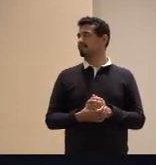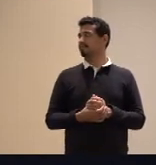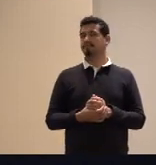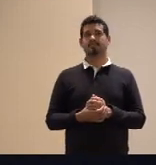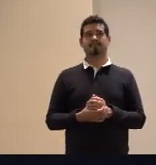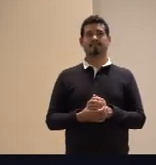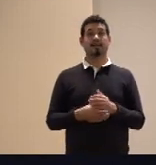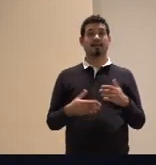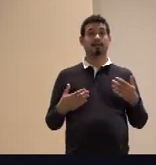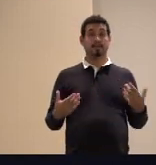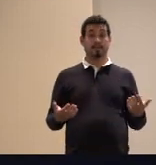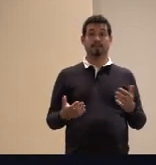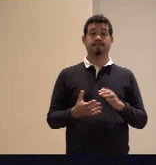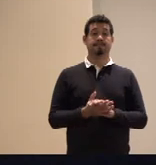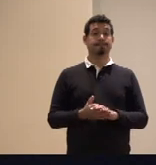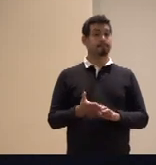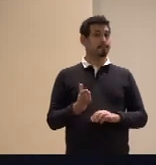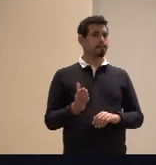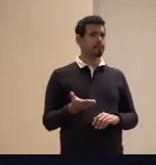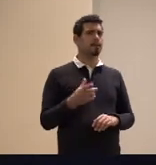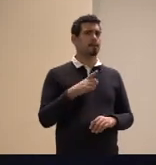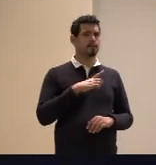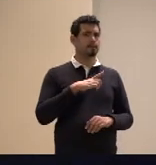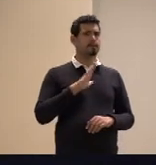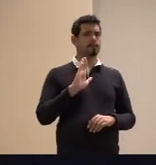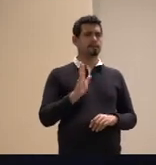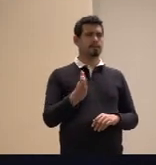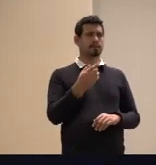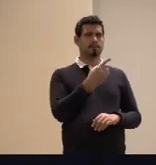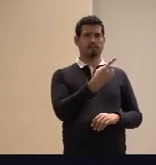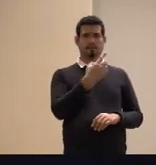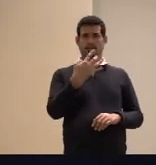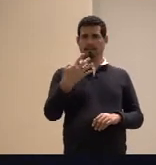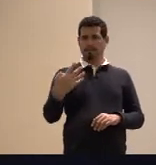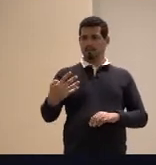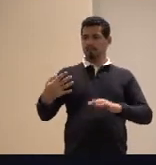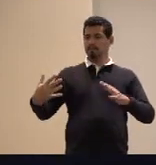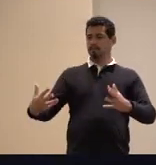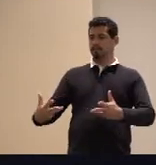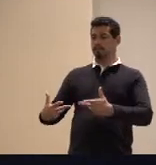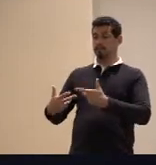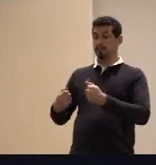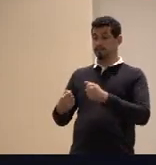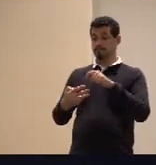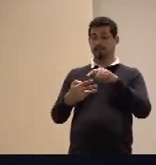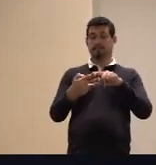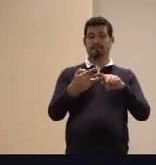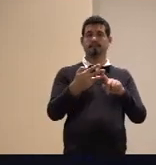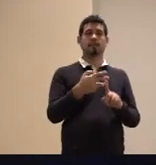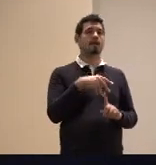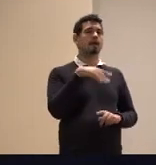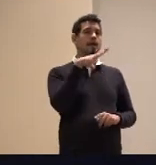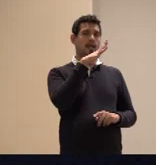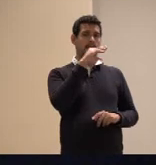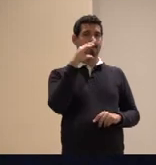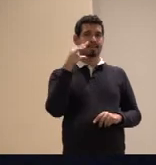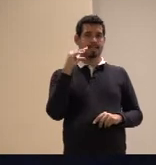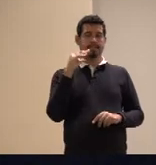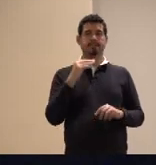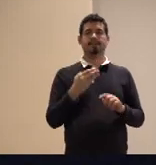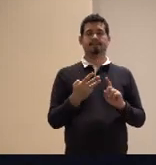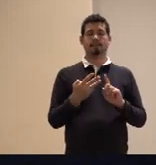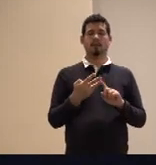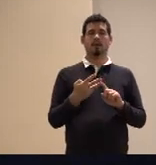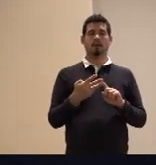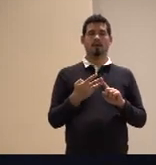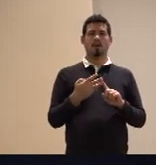Então, atualmente nós temos 14 acolhidos, 3 deles são adolescentes, né?